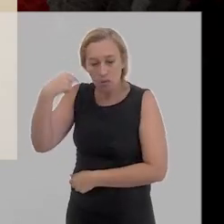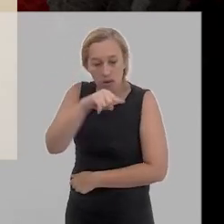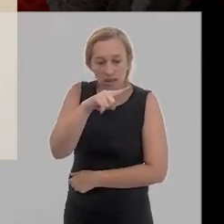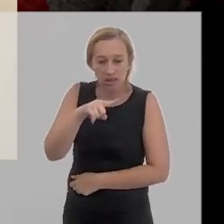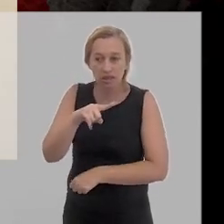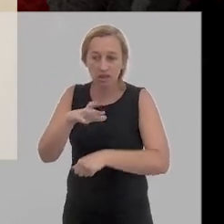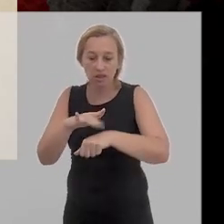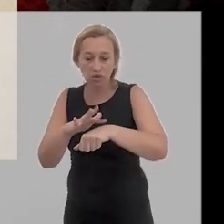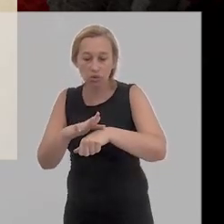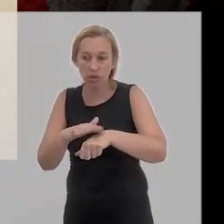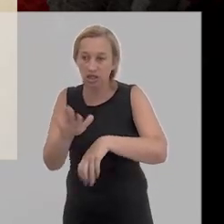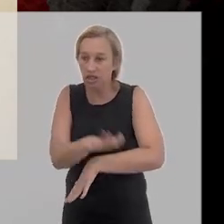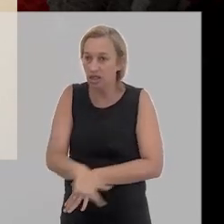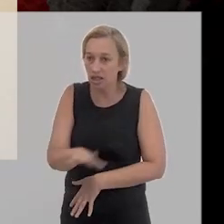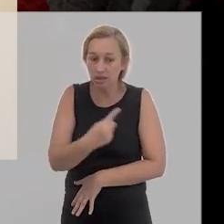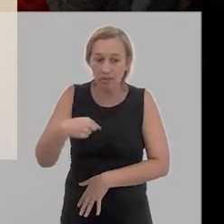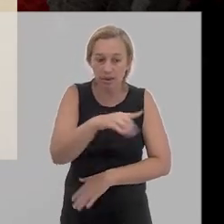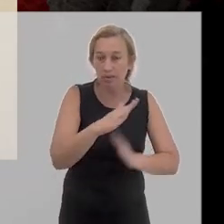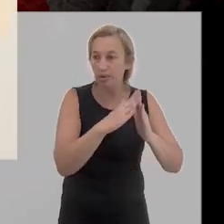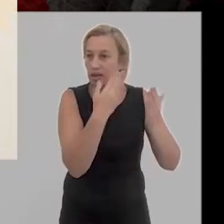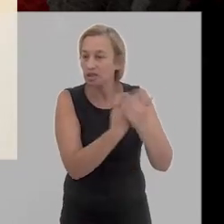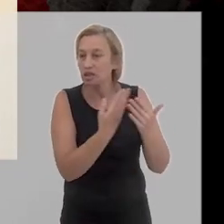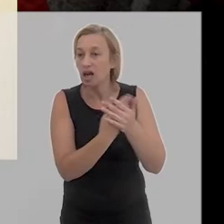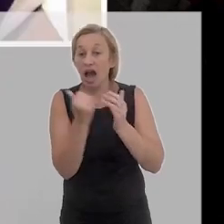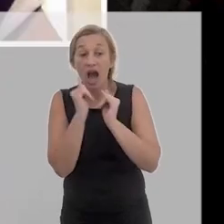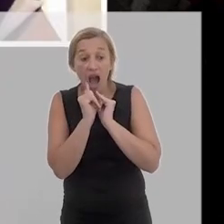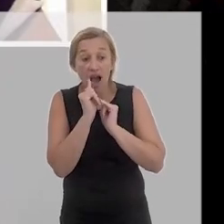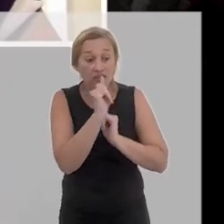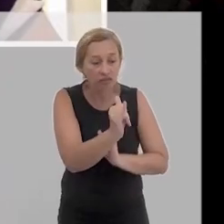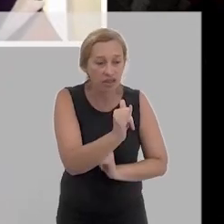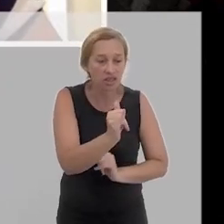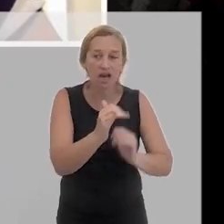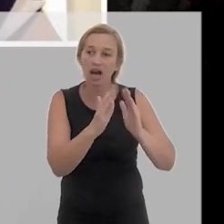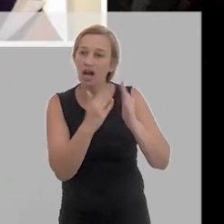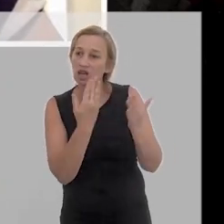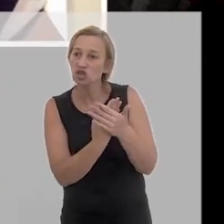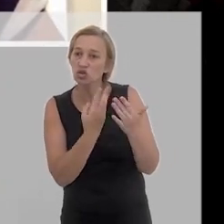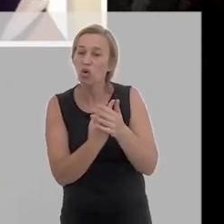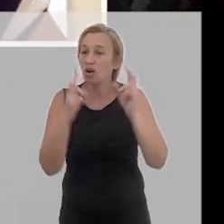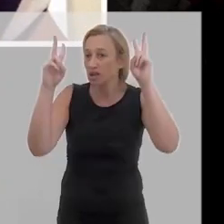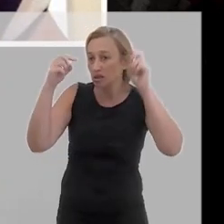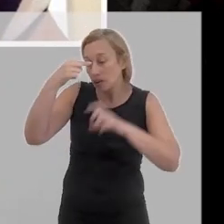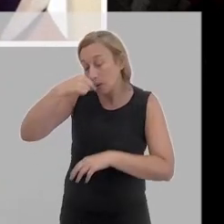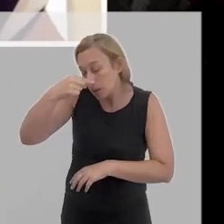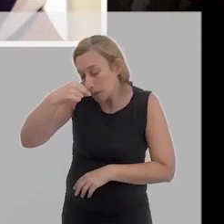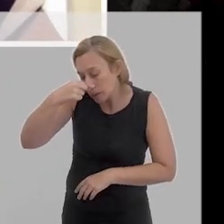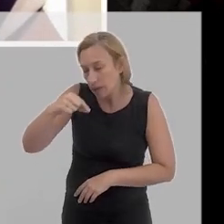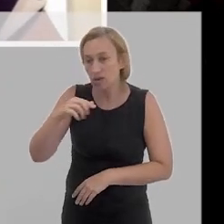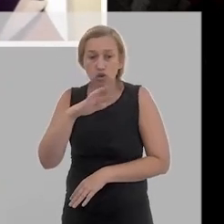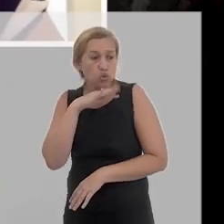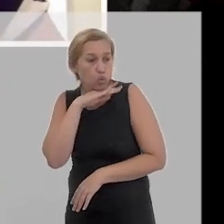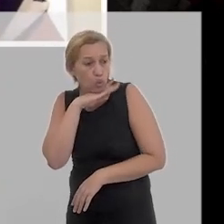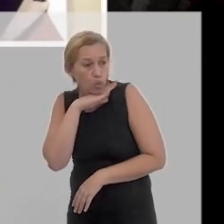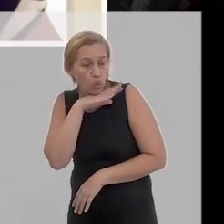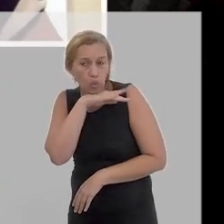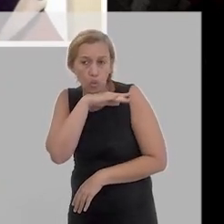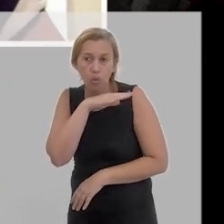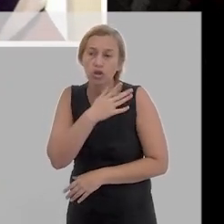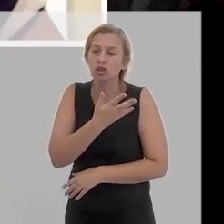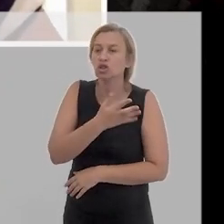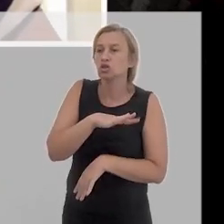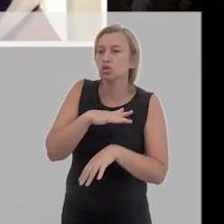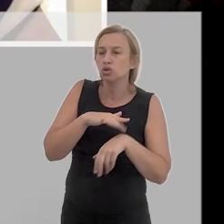as famílias não mandem crianças doentes para a escola, que as famílias comuniquem às escolas essas situações da